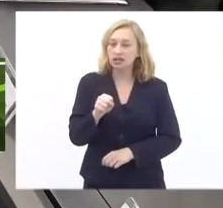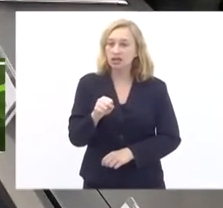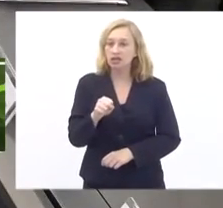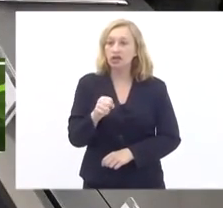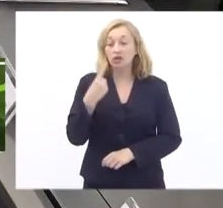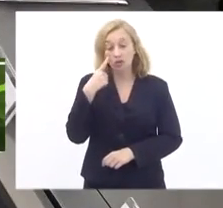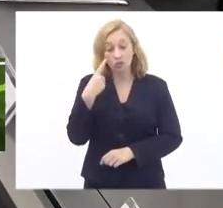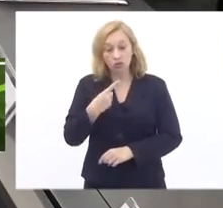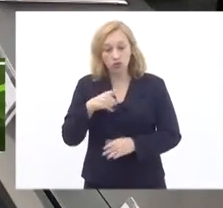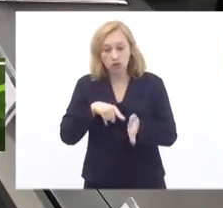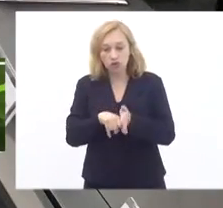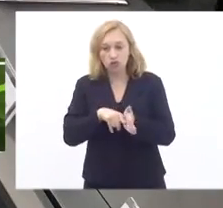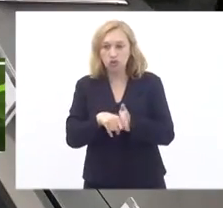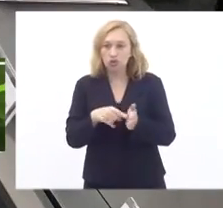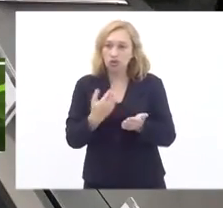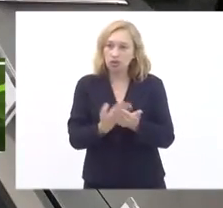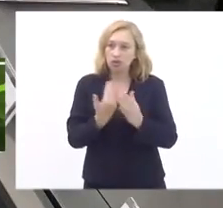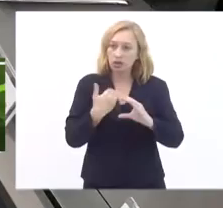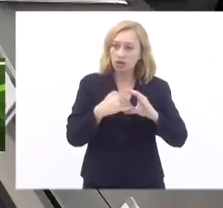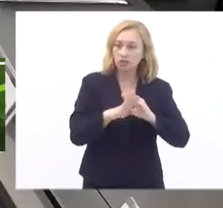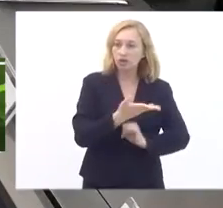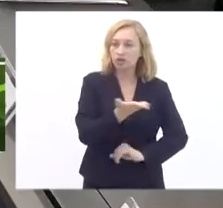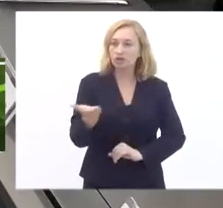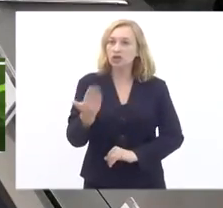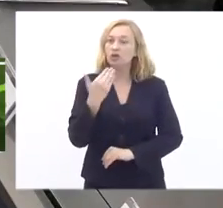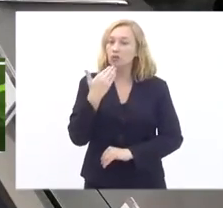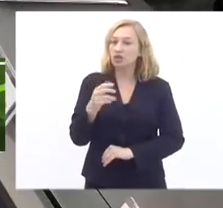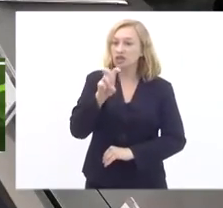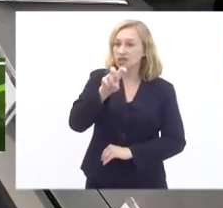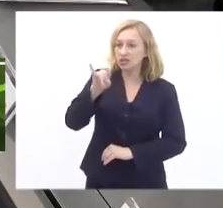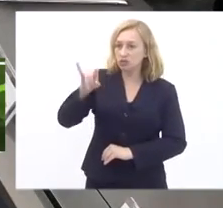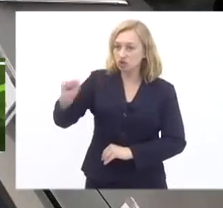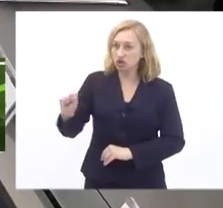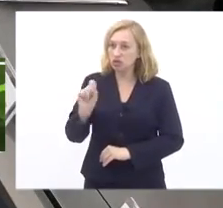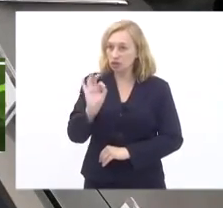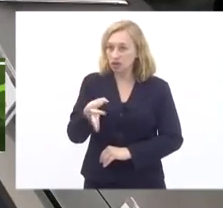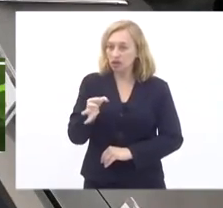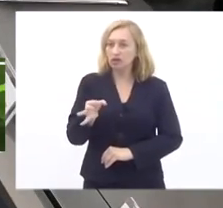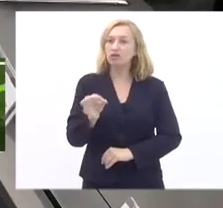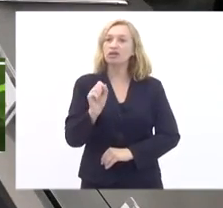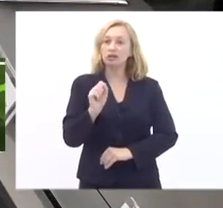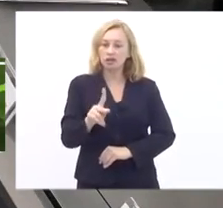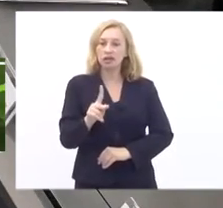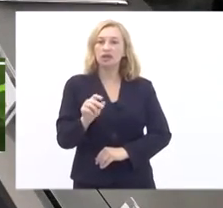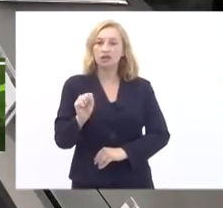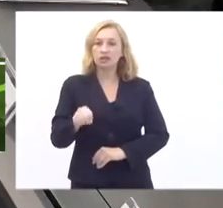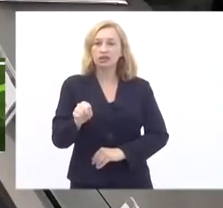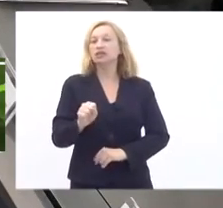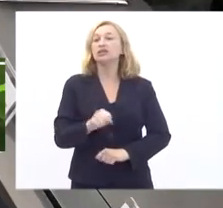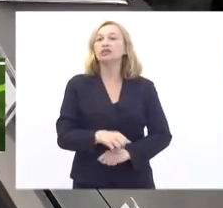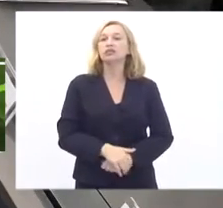vamos levantar e encaminhar os senhores e senhoras. Eu posso solicitar isso em 5 dias, por gentileza? Sim.